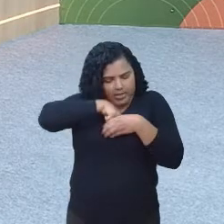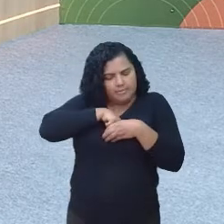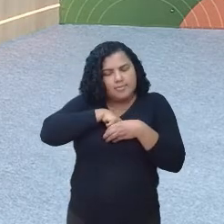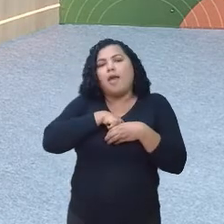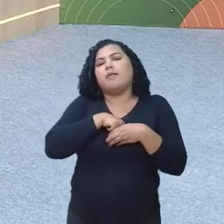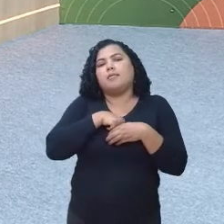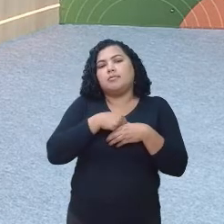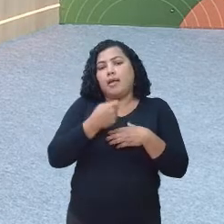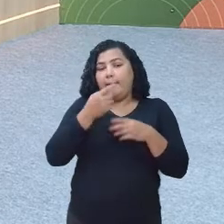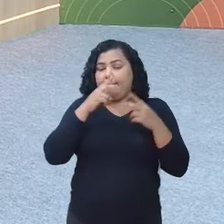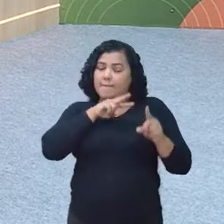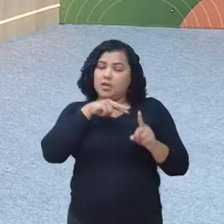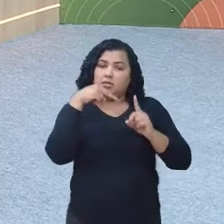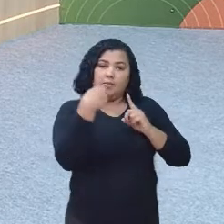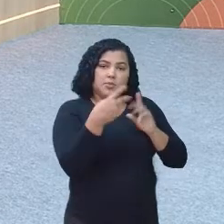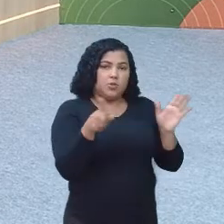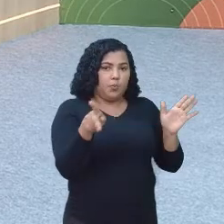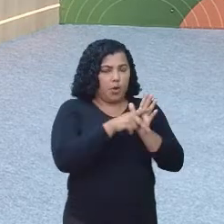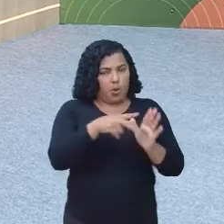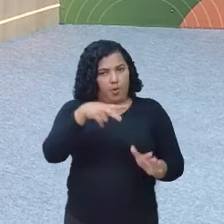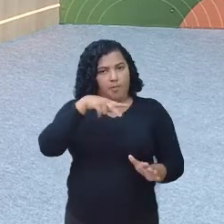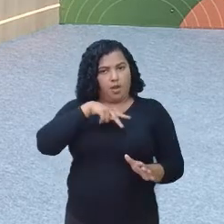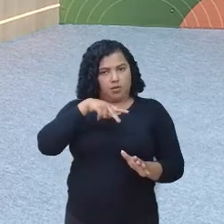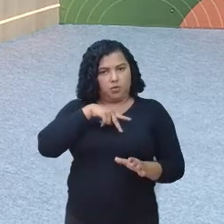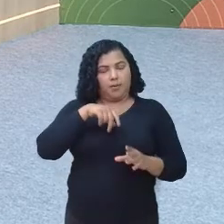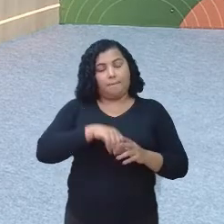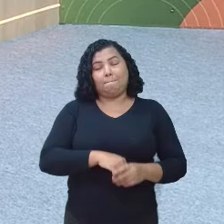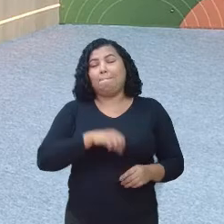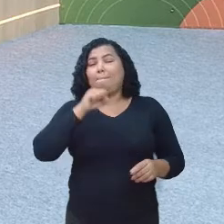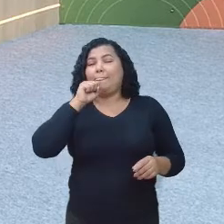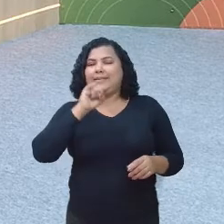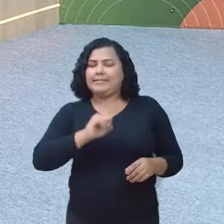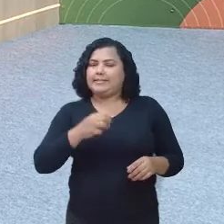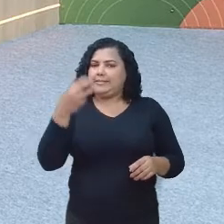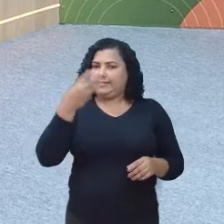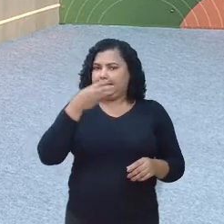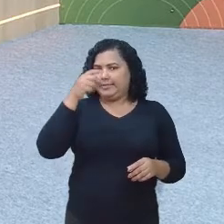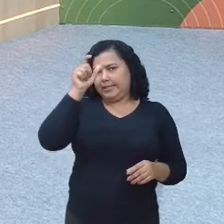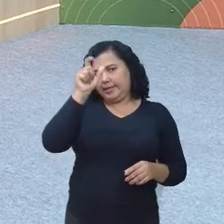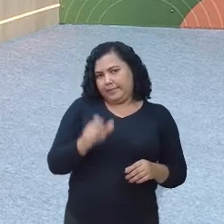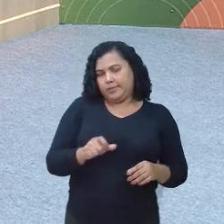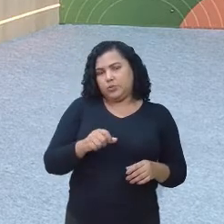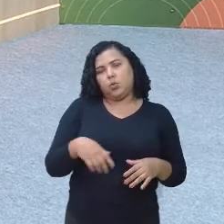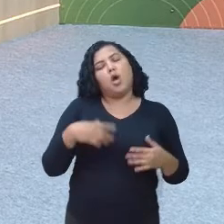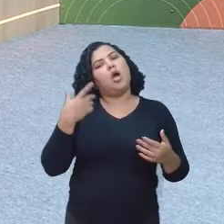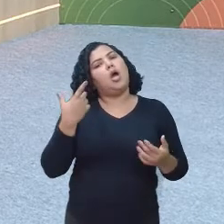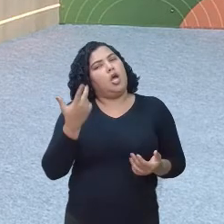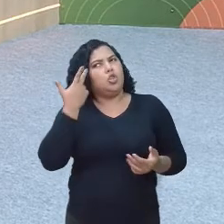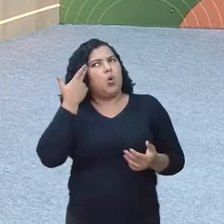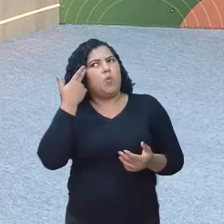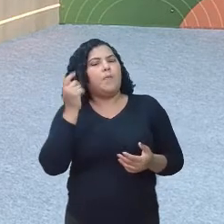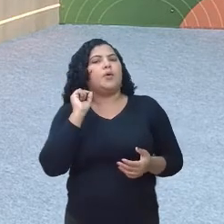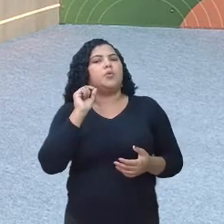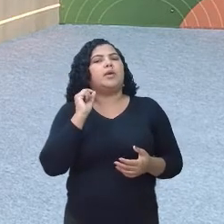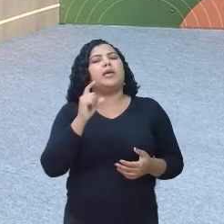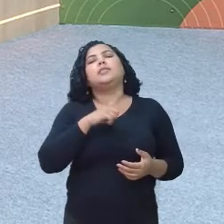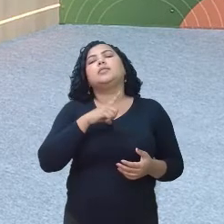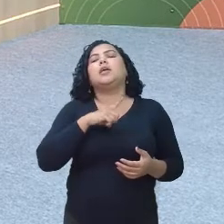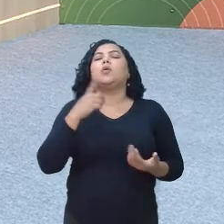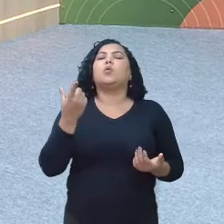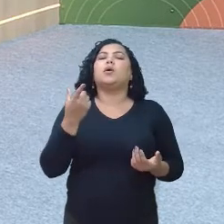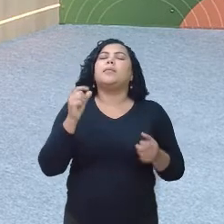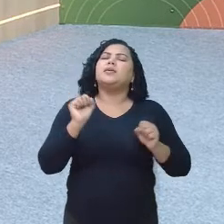da pessoa que escreve. Se o meu texto está em terceira pessoa, ele muito provavelmente vai ter uma abordagem